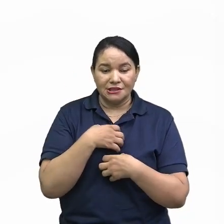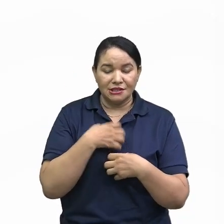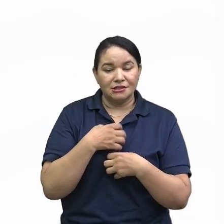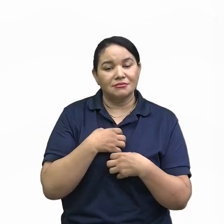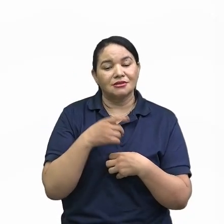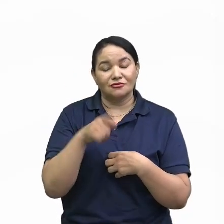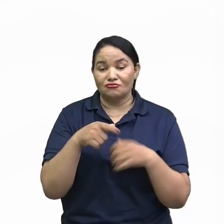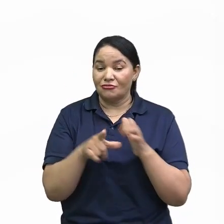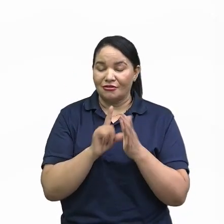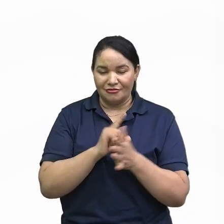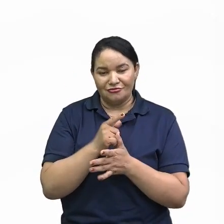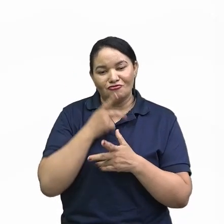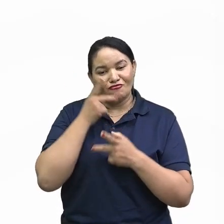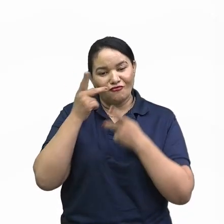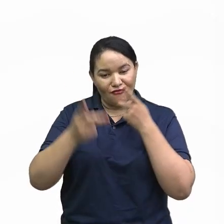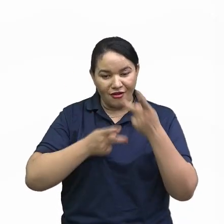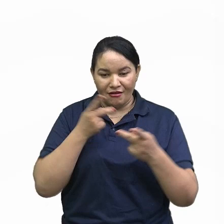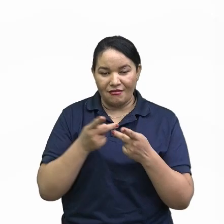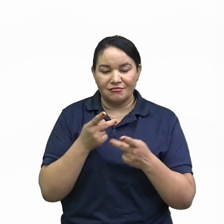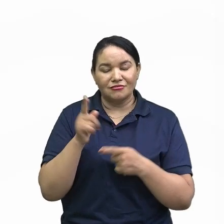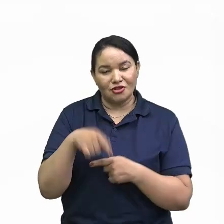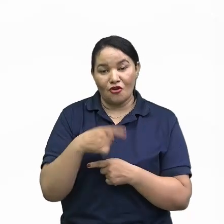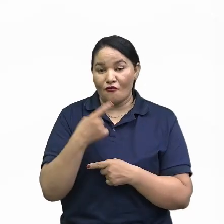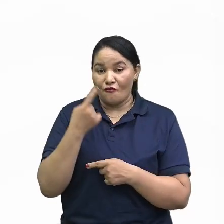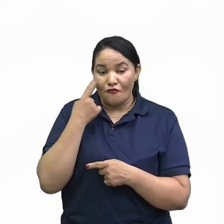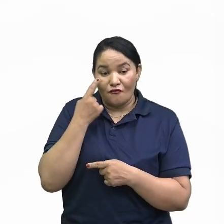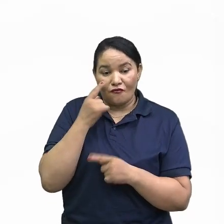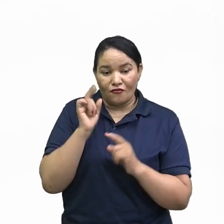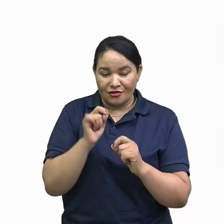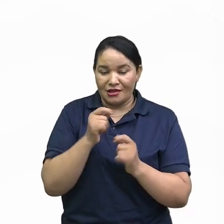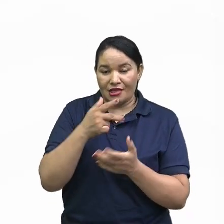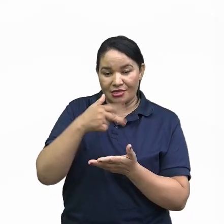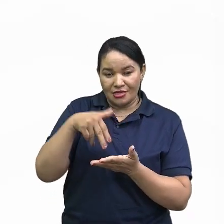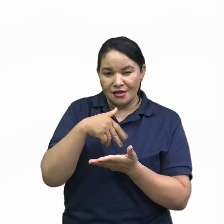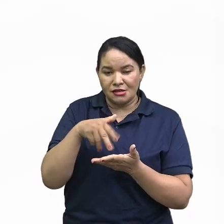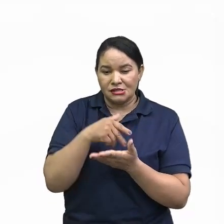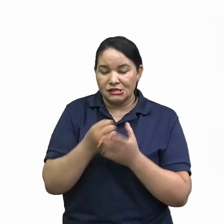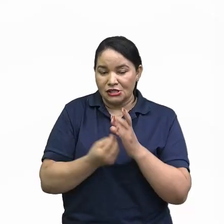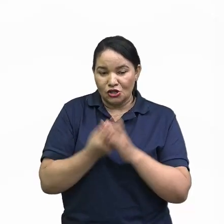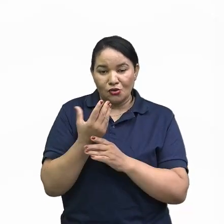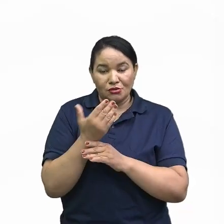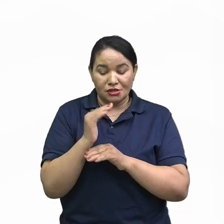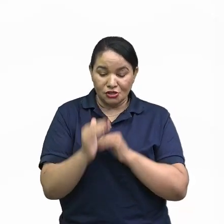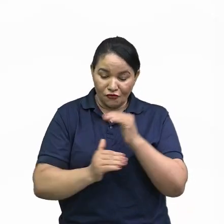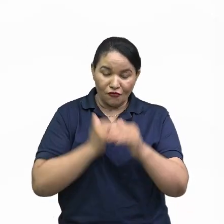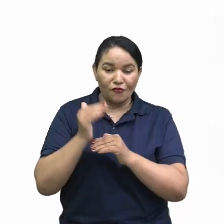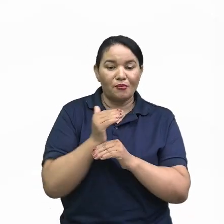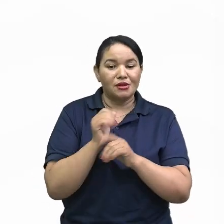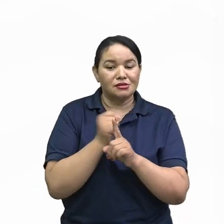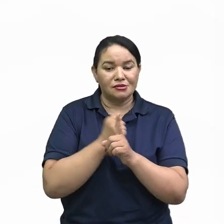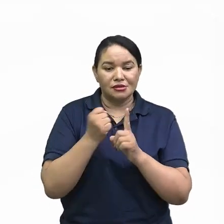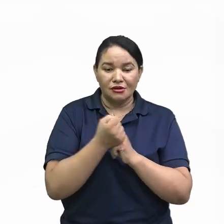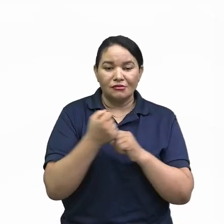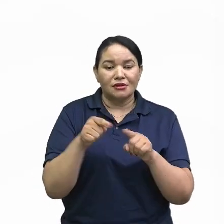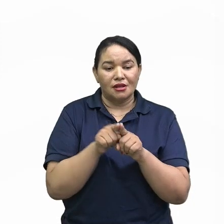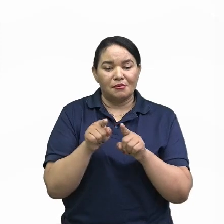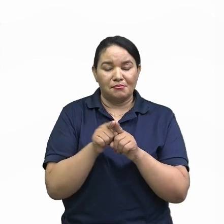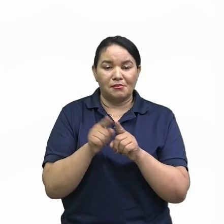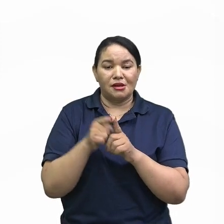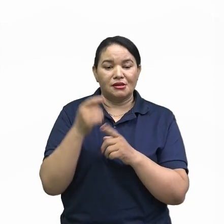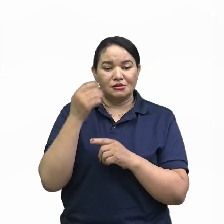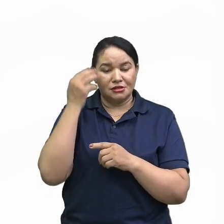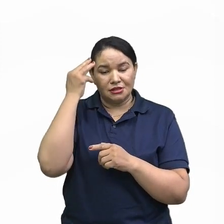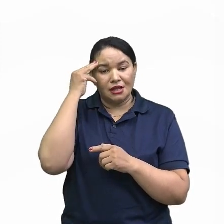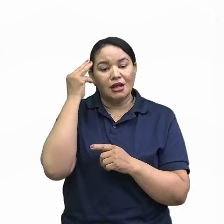falar. Assim, podemos ver que a dança auxiliou no desenvolvimento social e intelectual